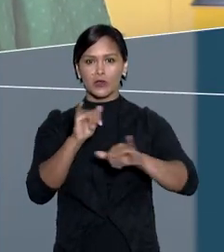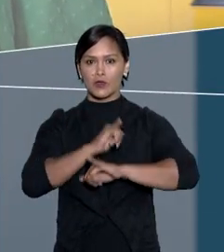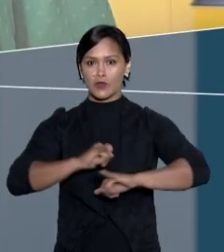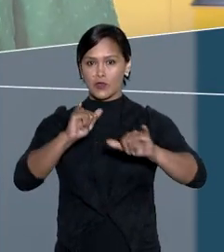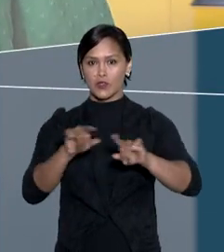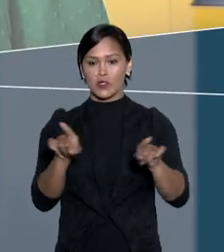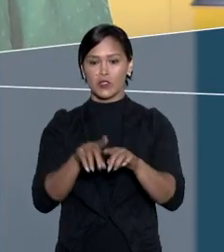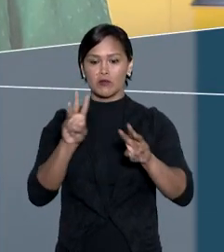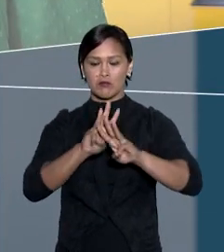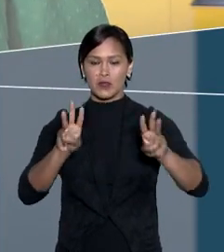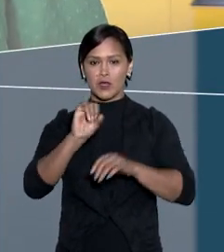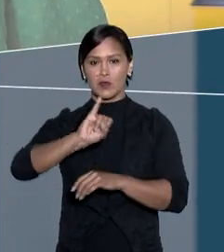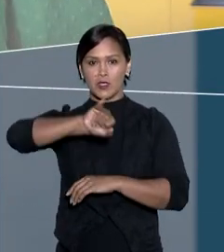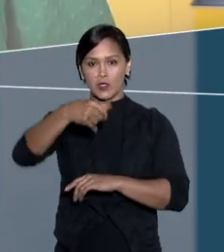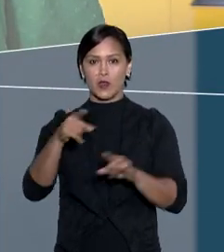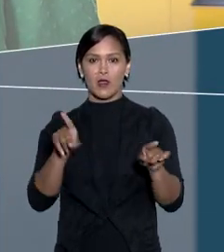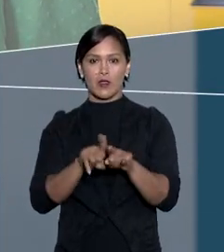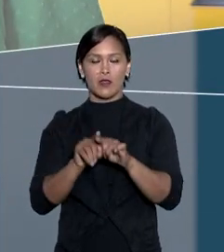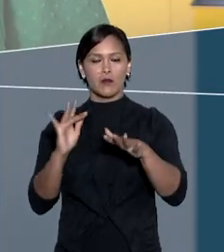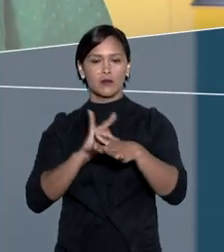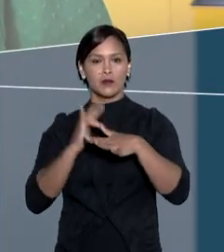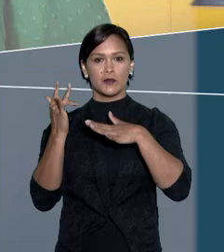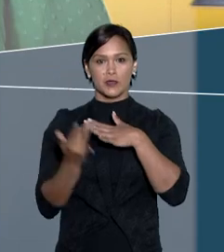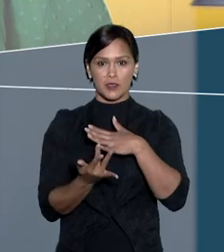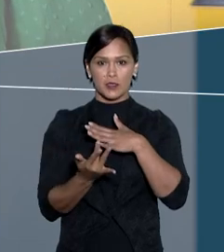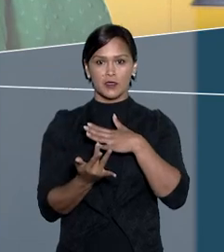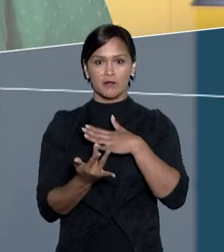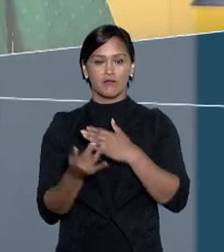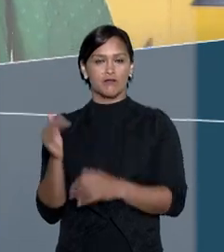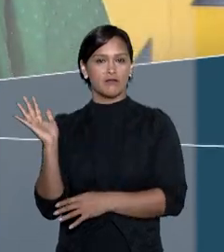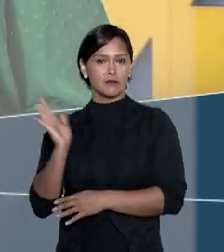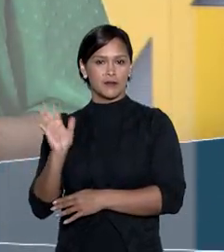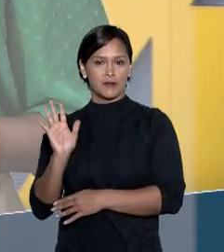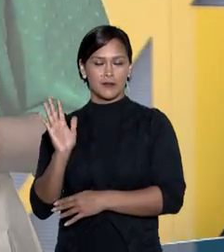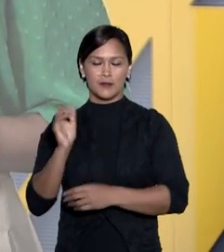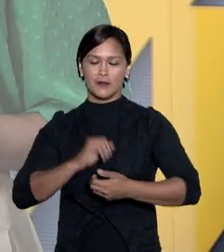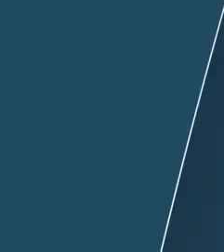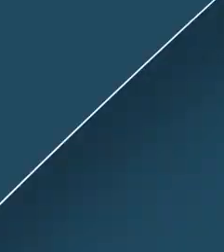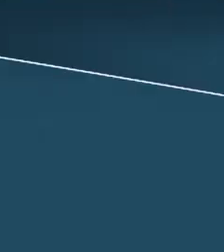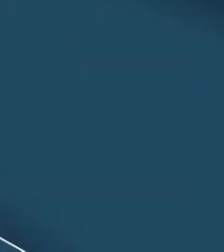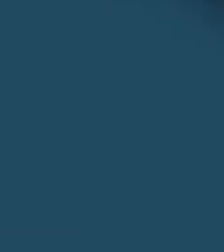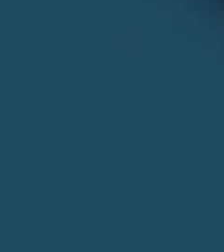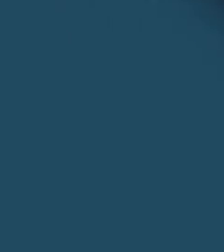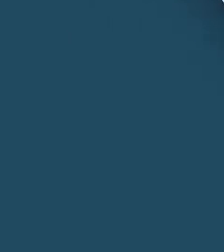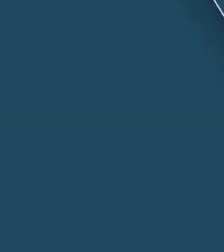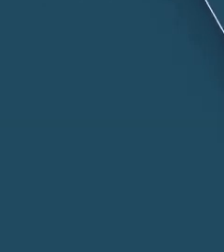notícias no site do STJ e nas nossas redes sociais. Até a próxima!